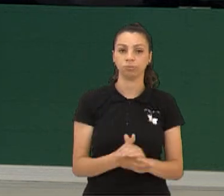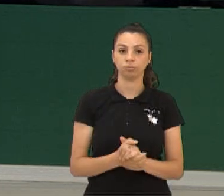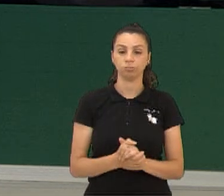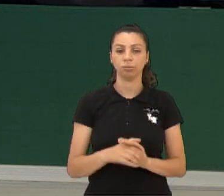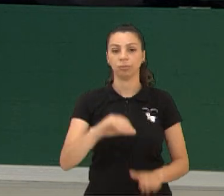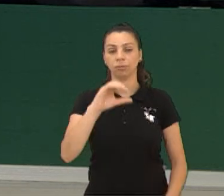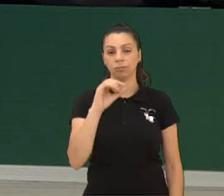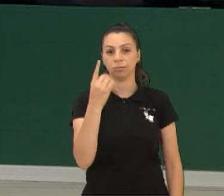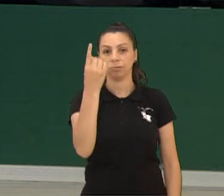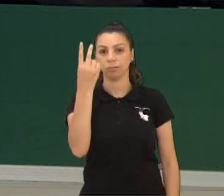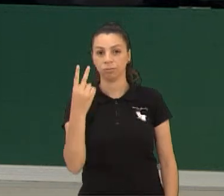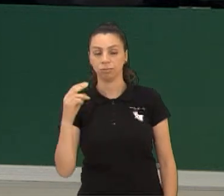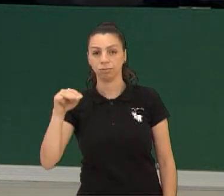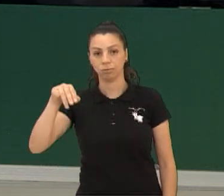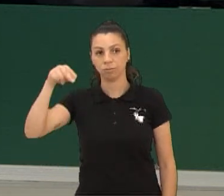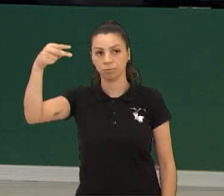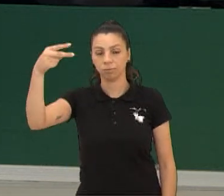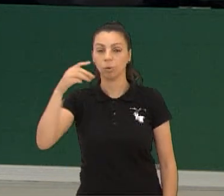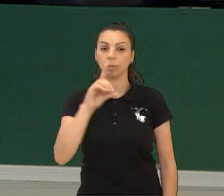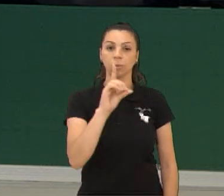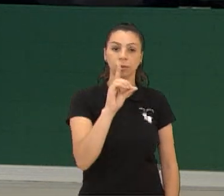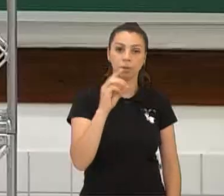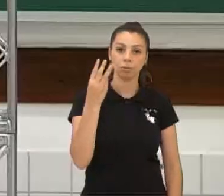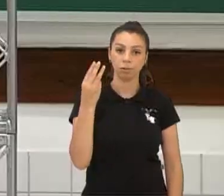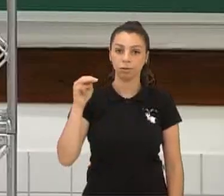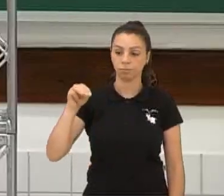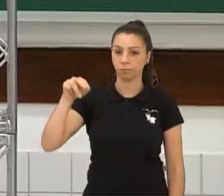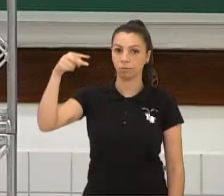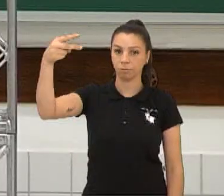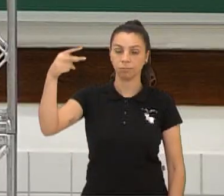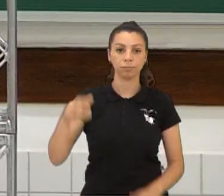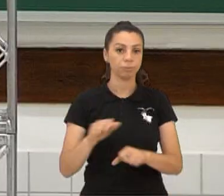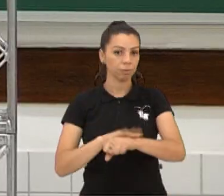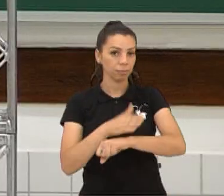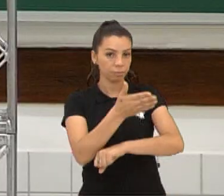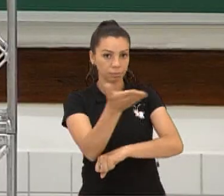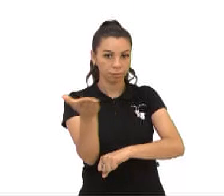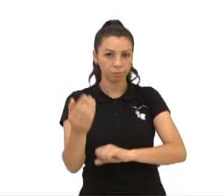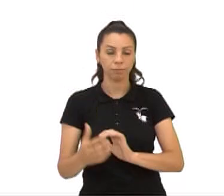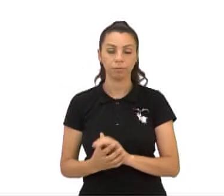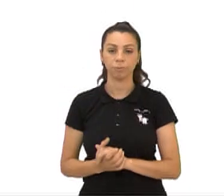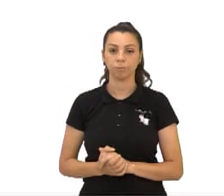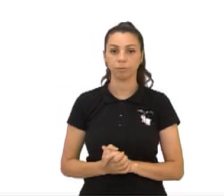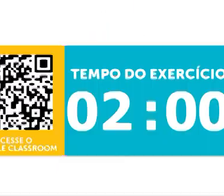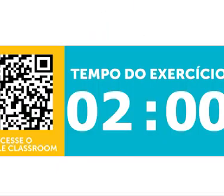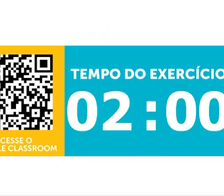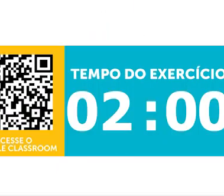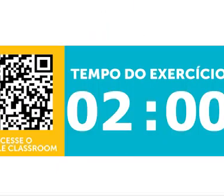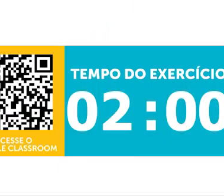12 metros quadrados. Ou a letra D, 3 metros quadrados. Tempo para vocês.